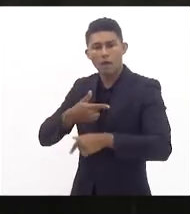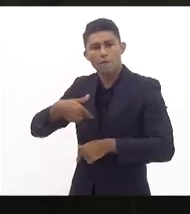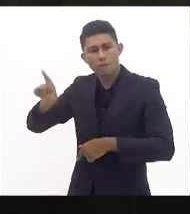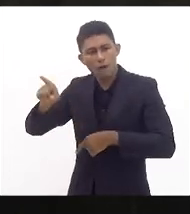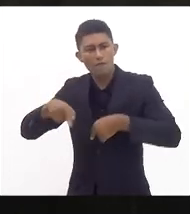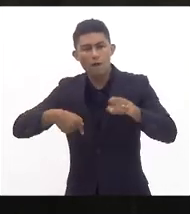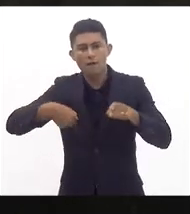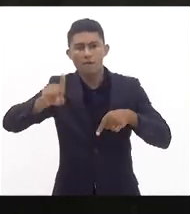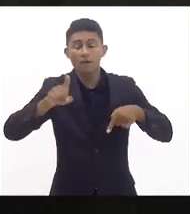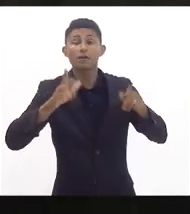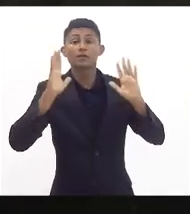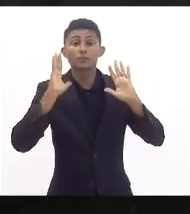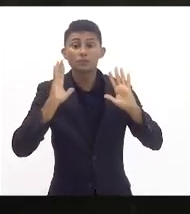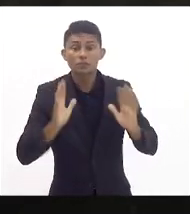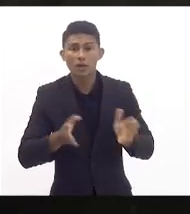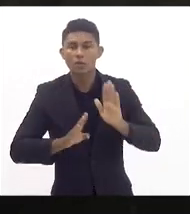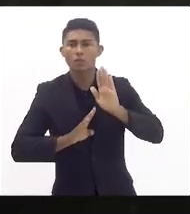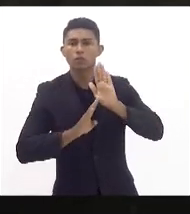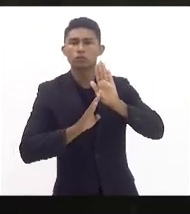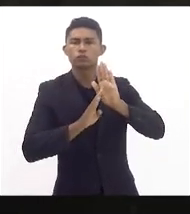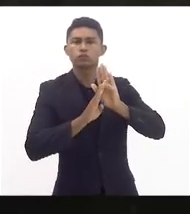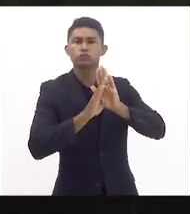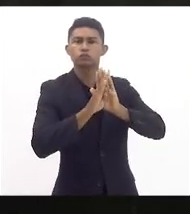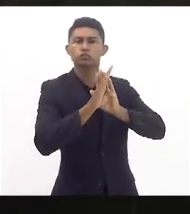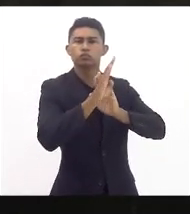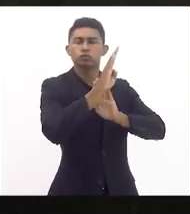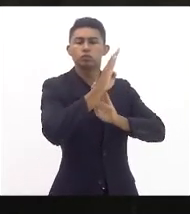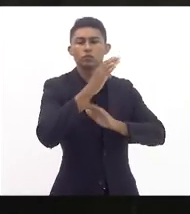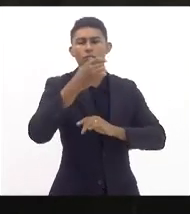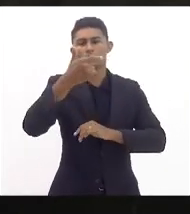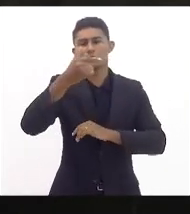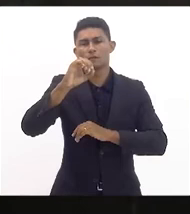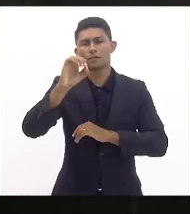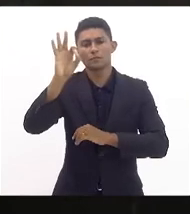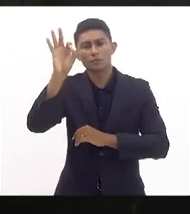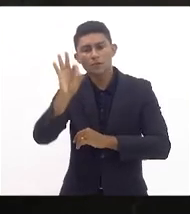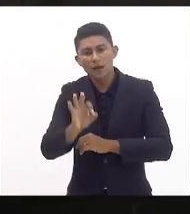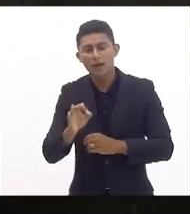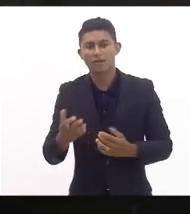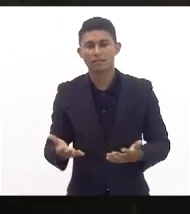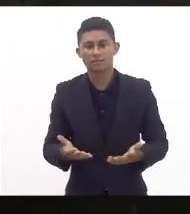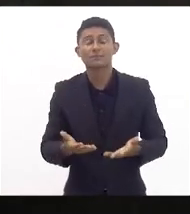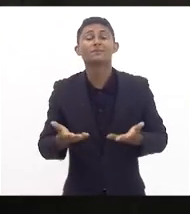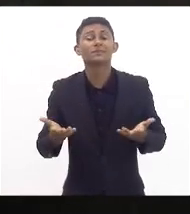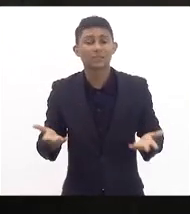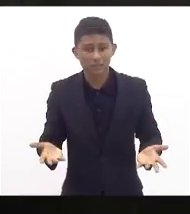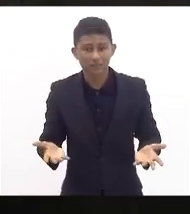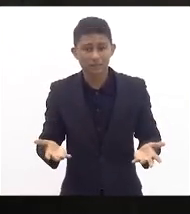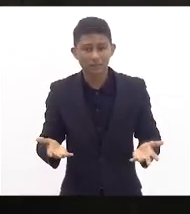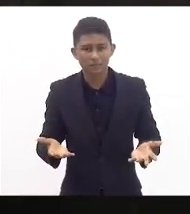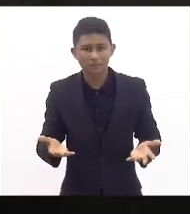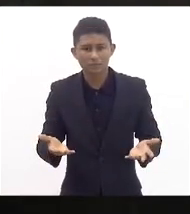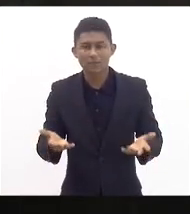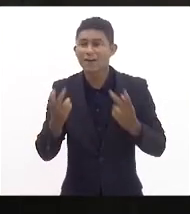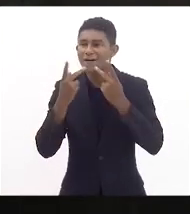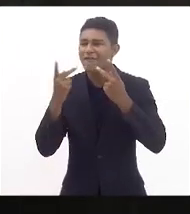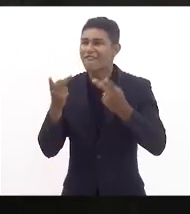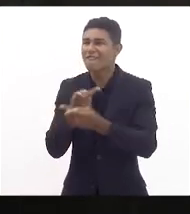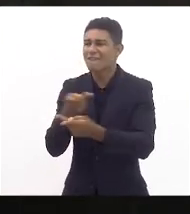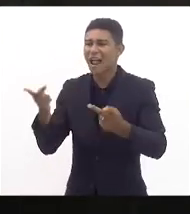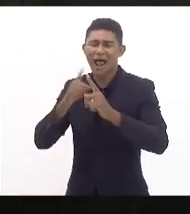em 20 pontos percentuais. E não adianta dizer que foi a Petrobras,